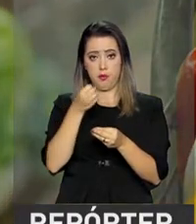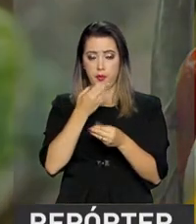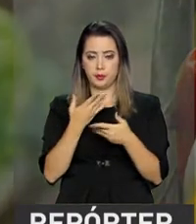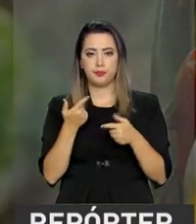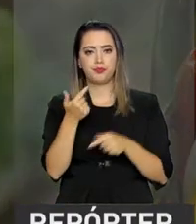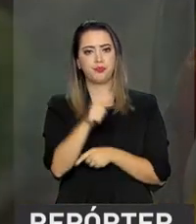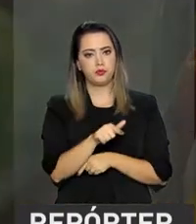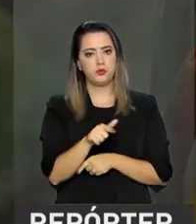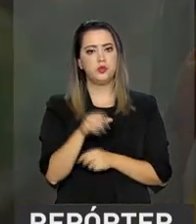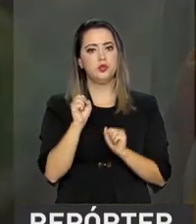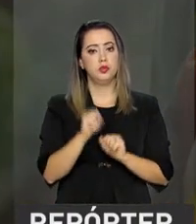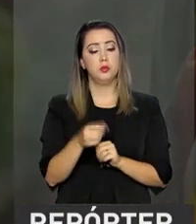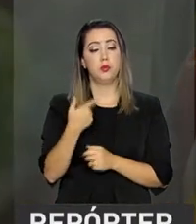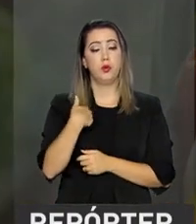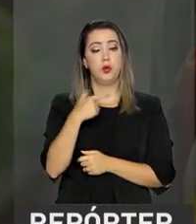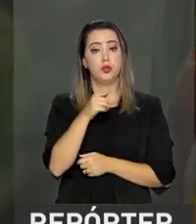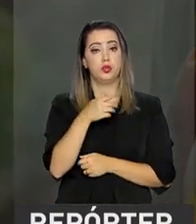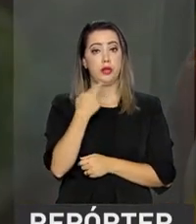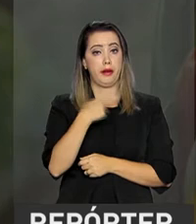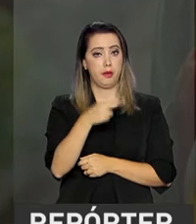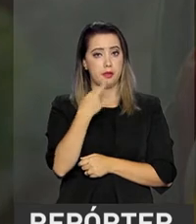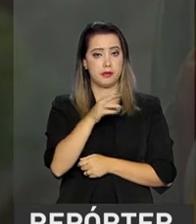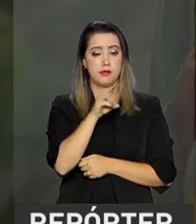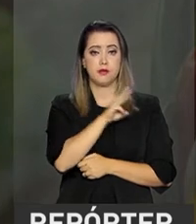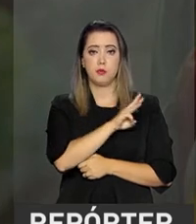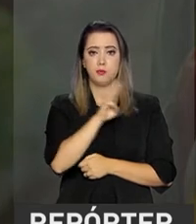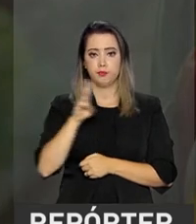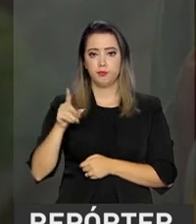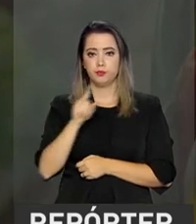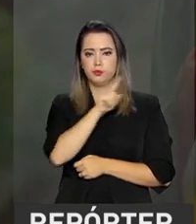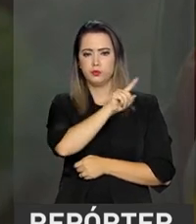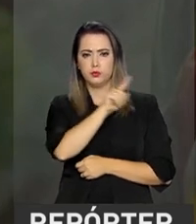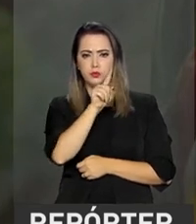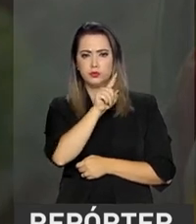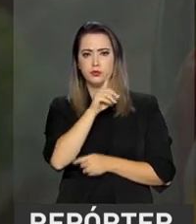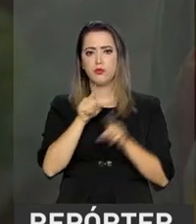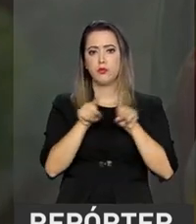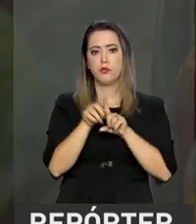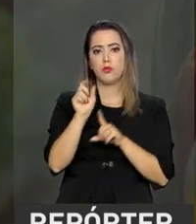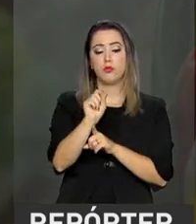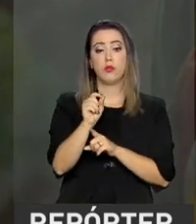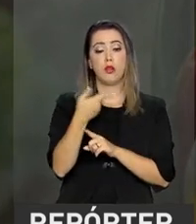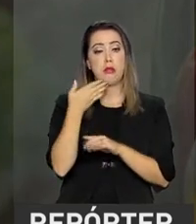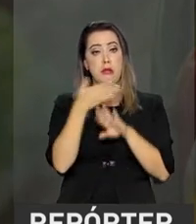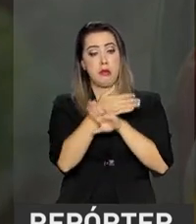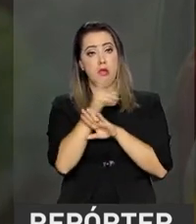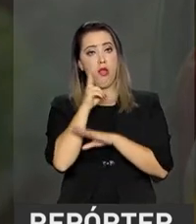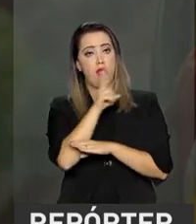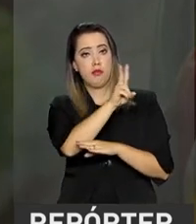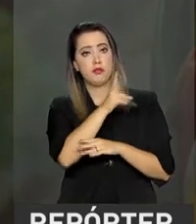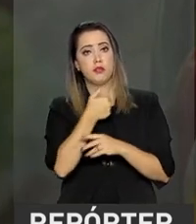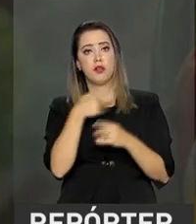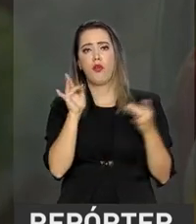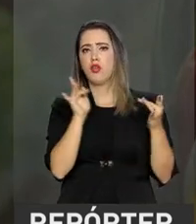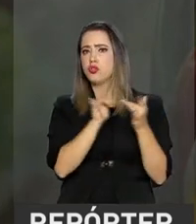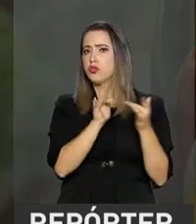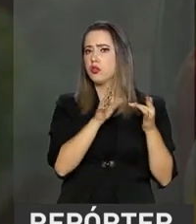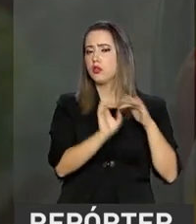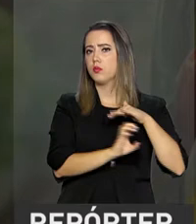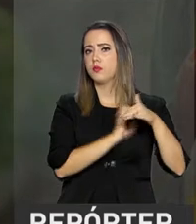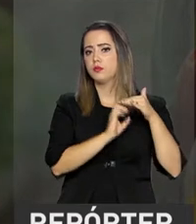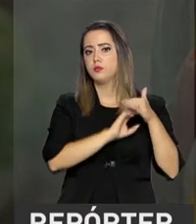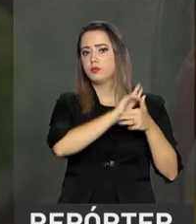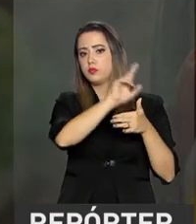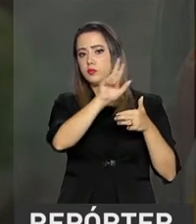para reclamações do governo federal é o consumidor ponto gov.br nele é possível entrar em contato diretamente